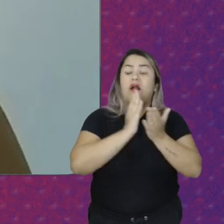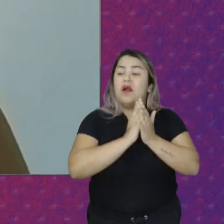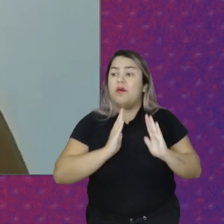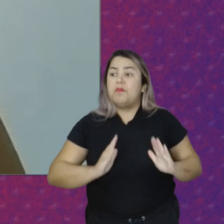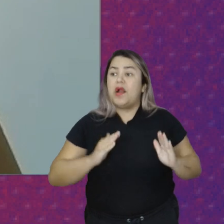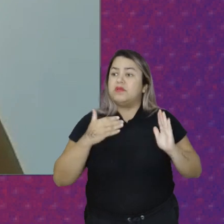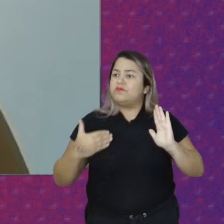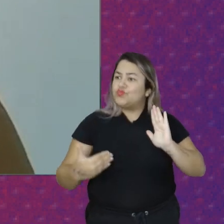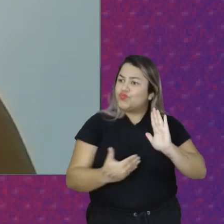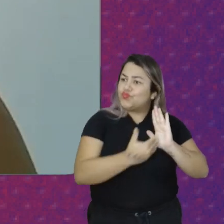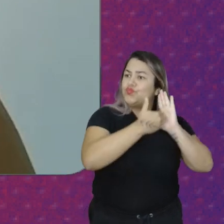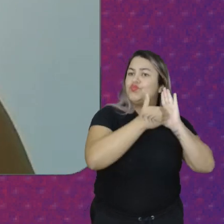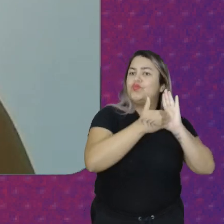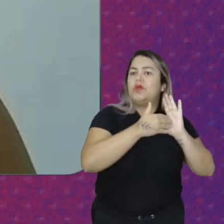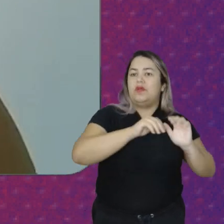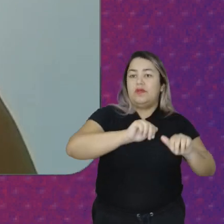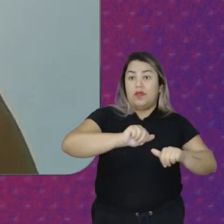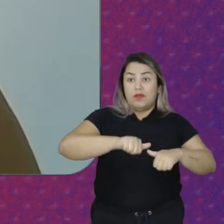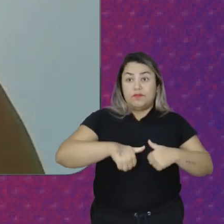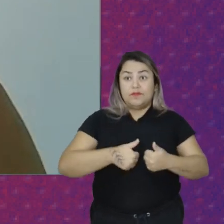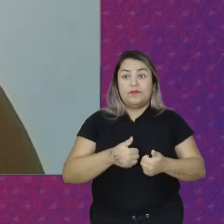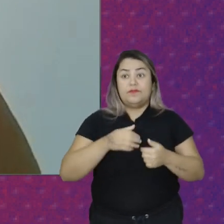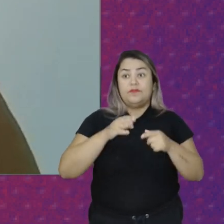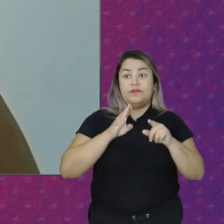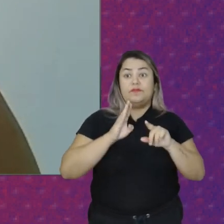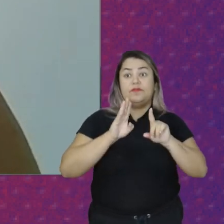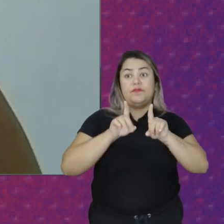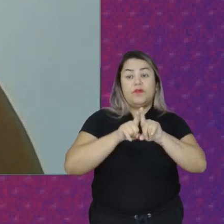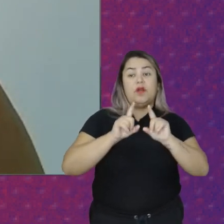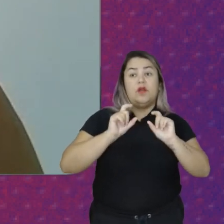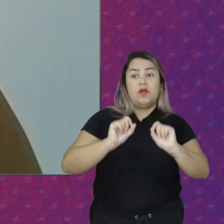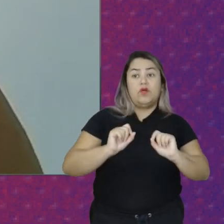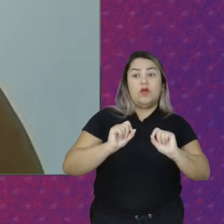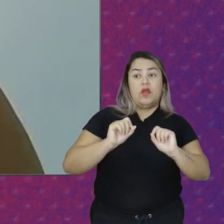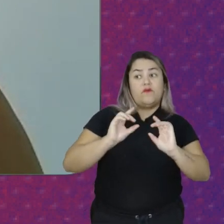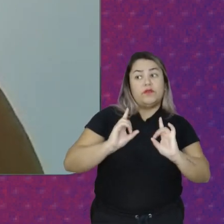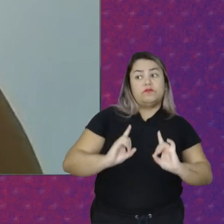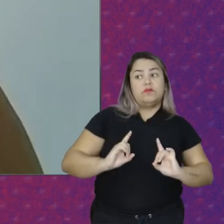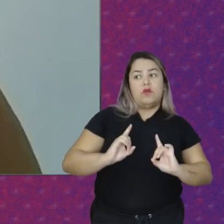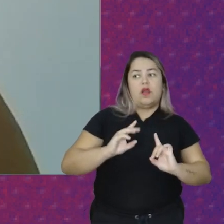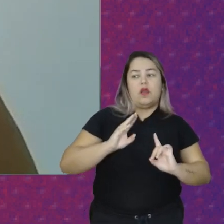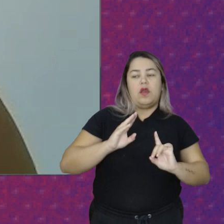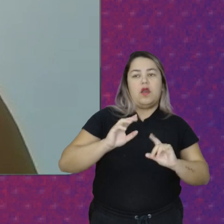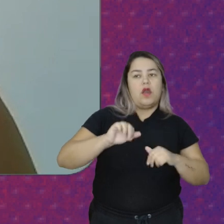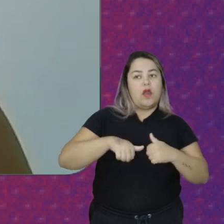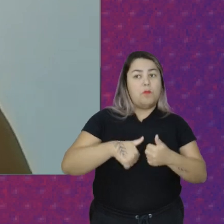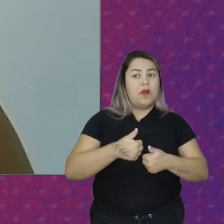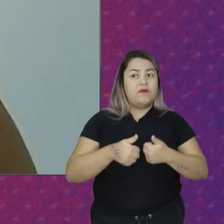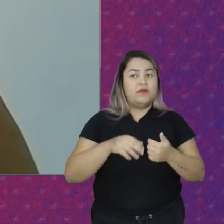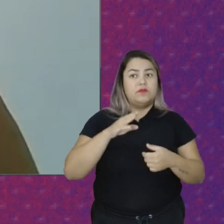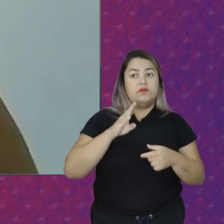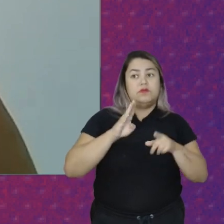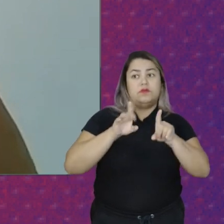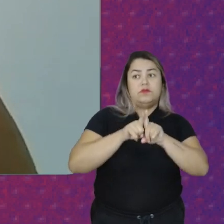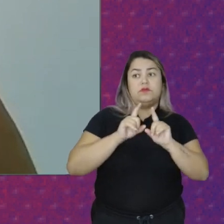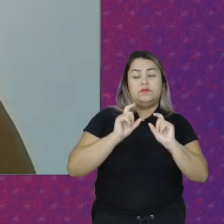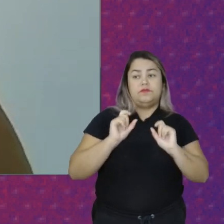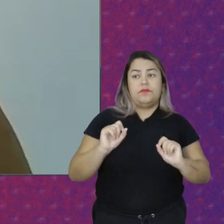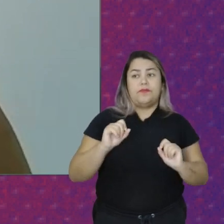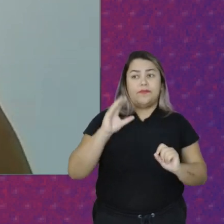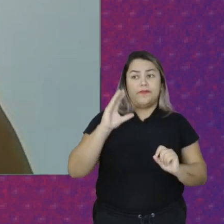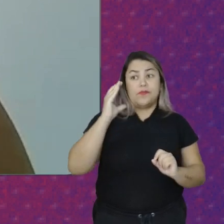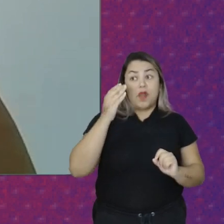barreiras, é a avaliação biopsicossocial unificada da deficiência. E aí, o que é isso, né, gente? Então, a avaliação unificada da